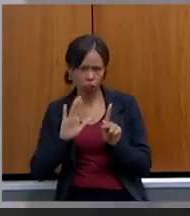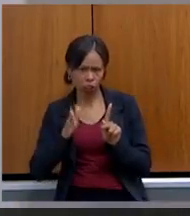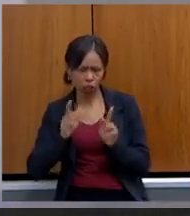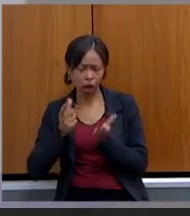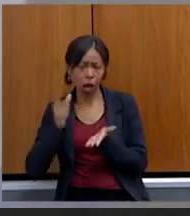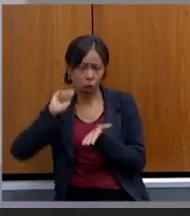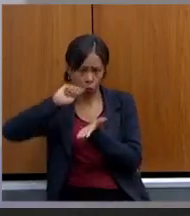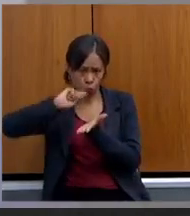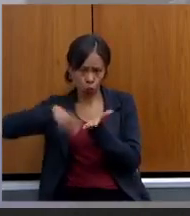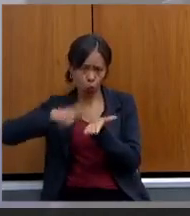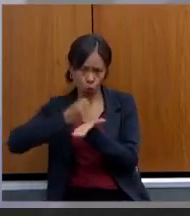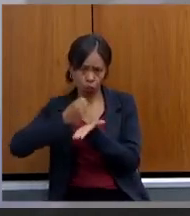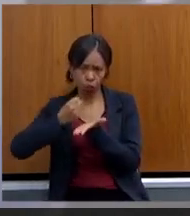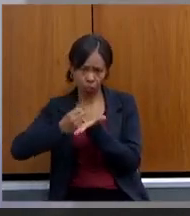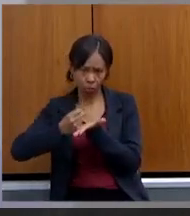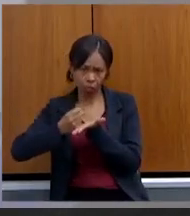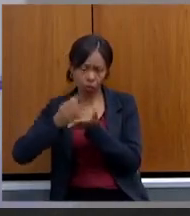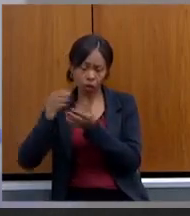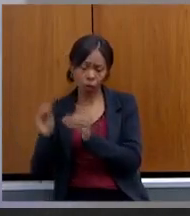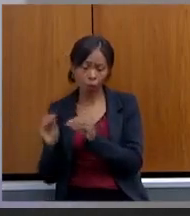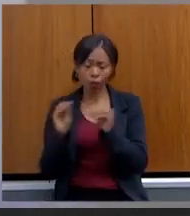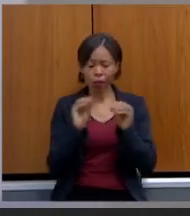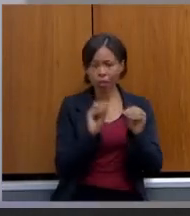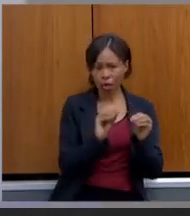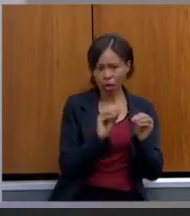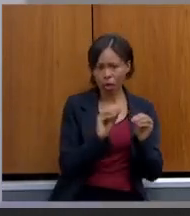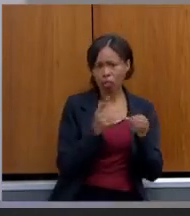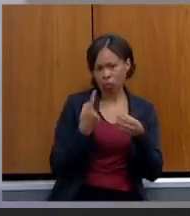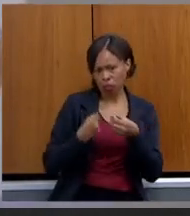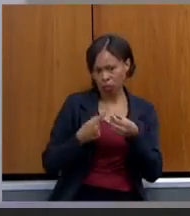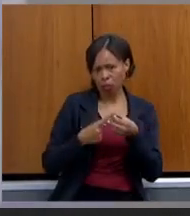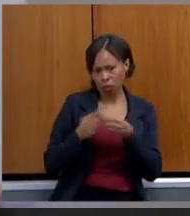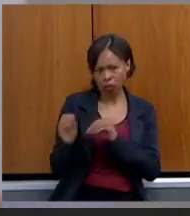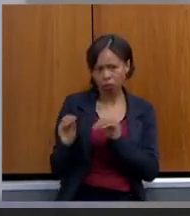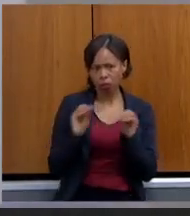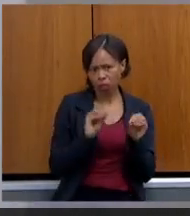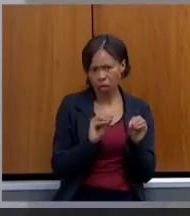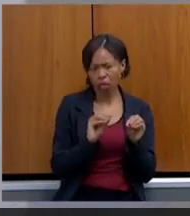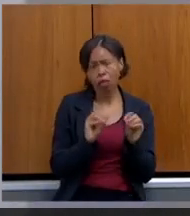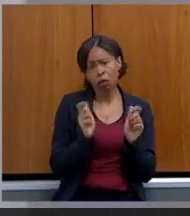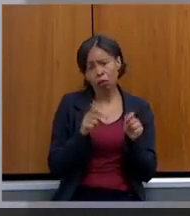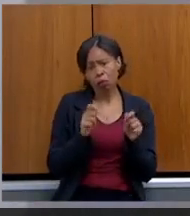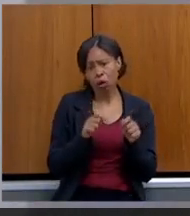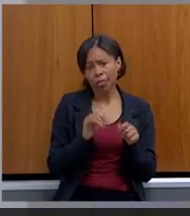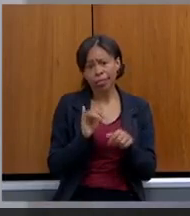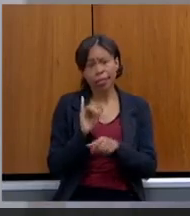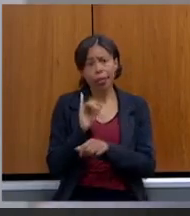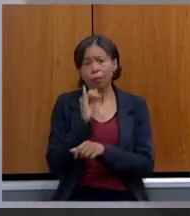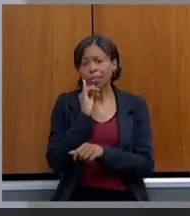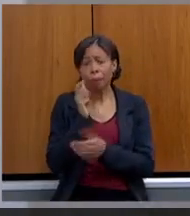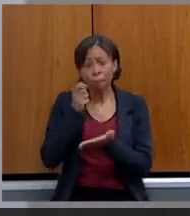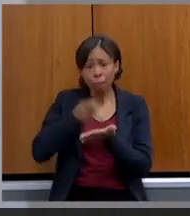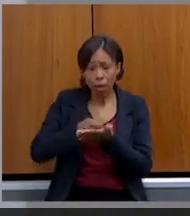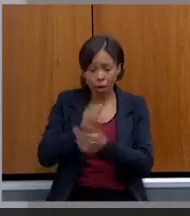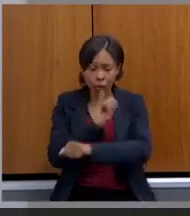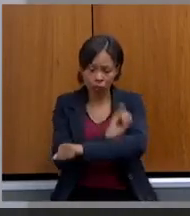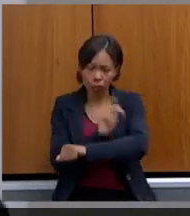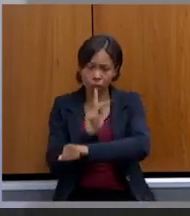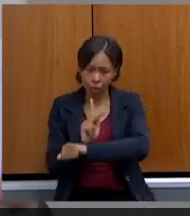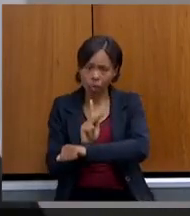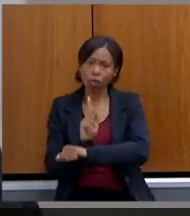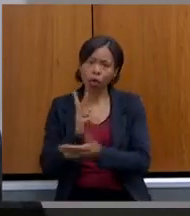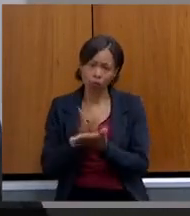passarem para o município que seja facultado a ele por um tempo na pagar o IPSEMG bom então